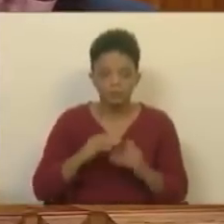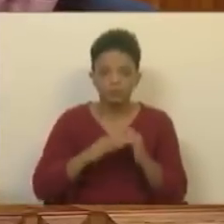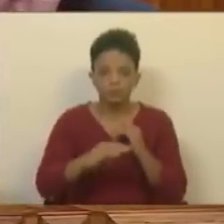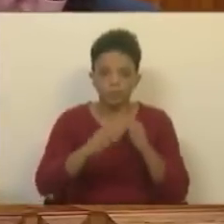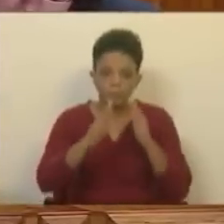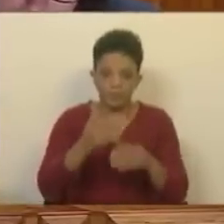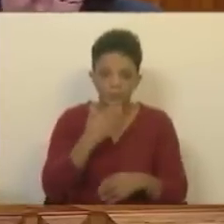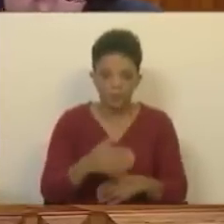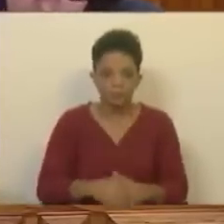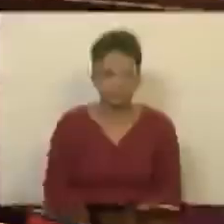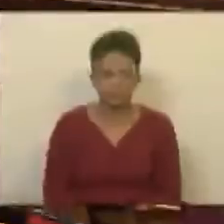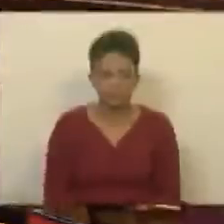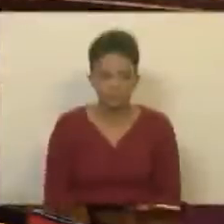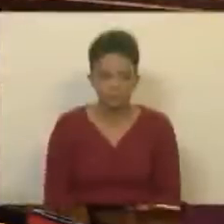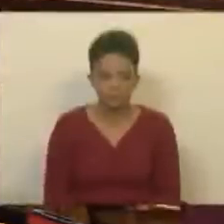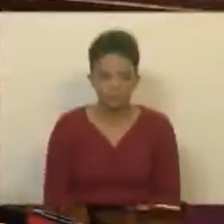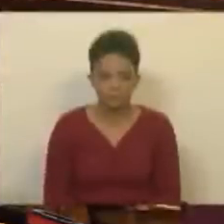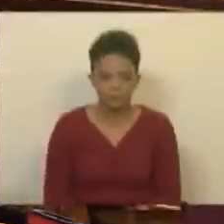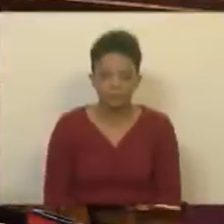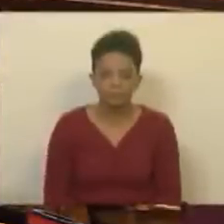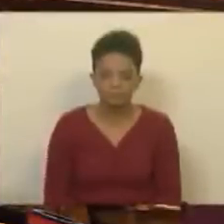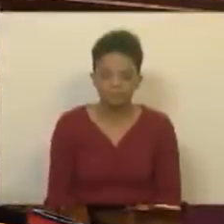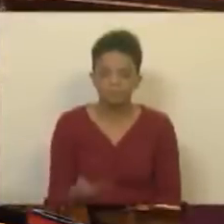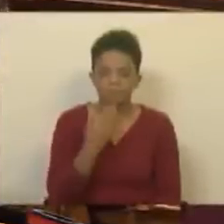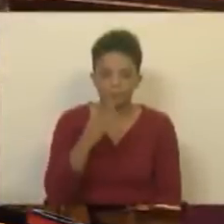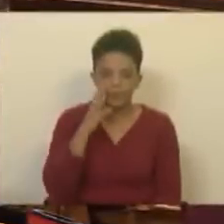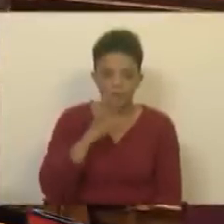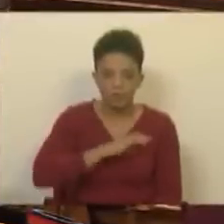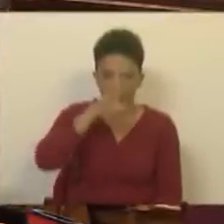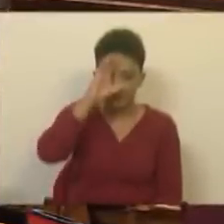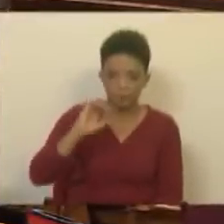estabilidade Muito obrigado obrigada